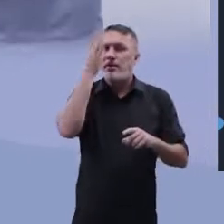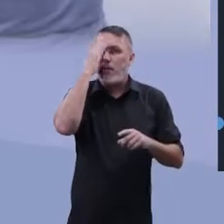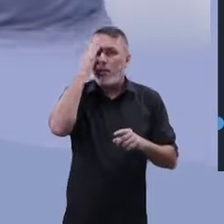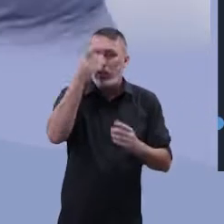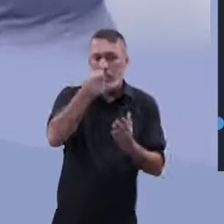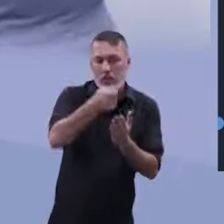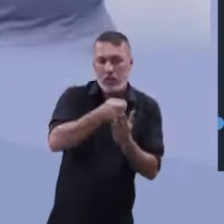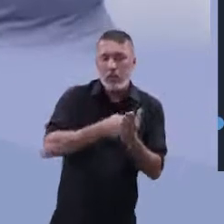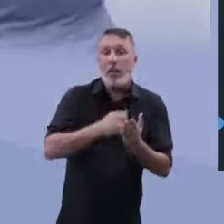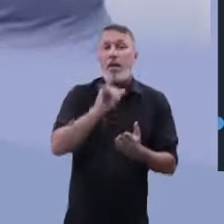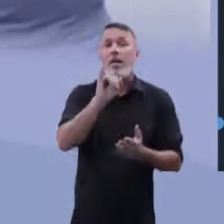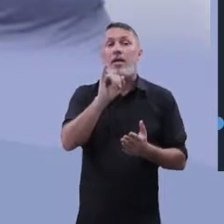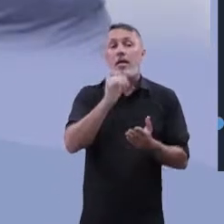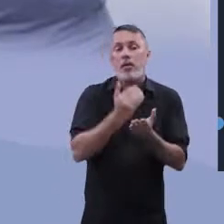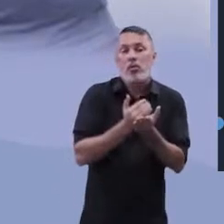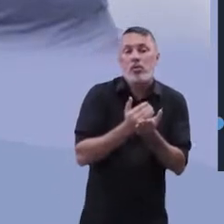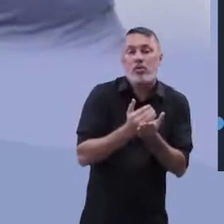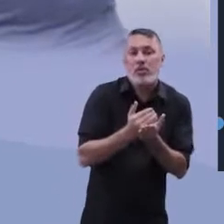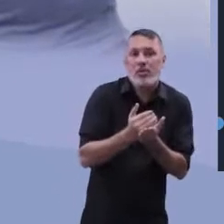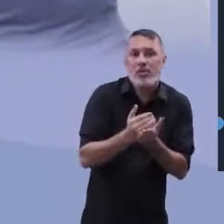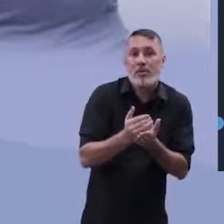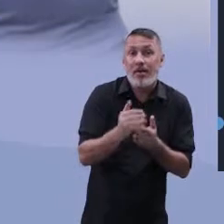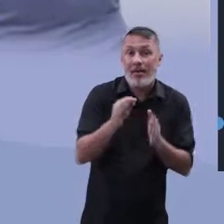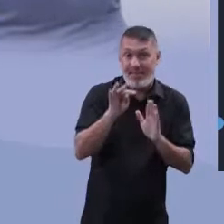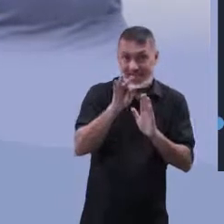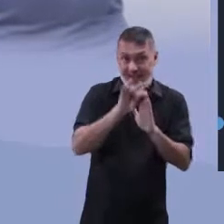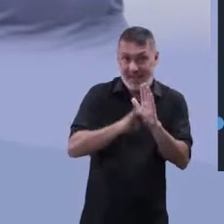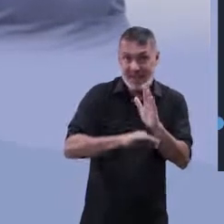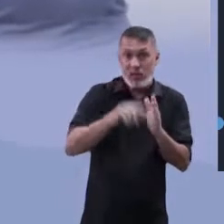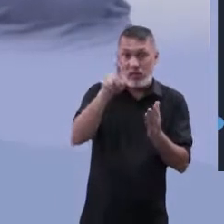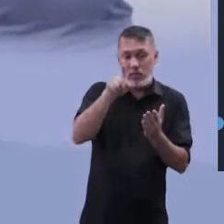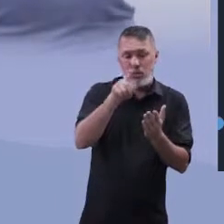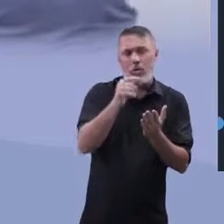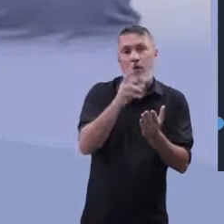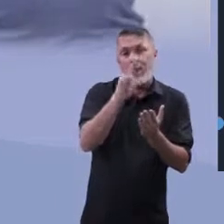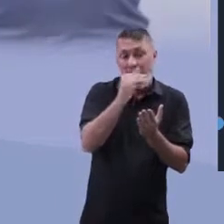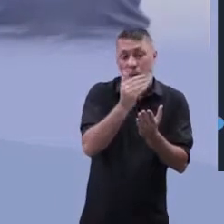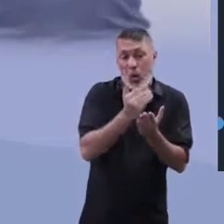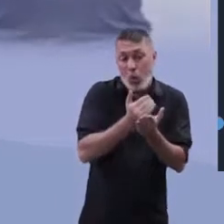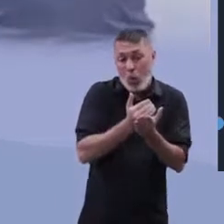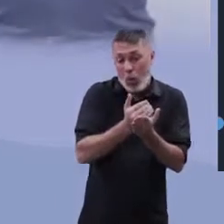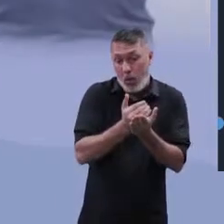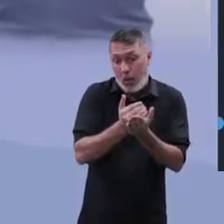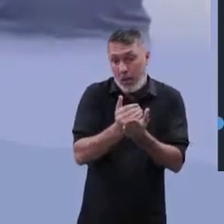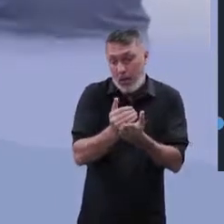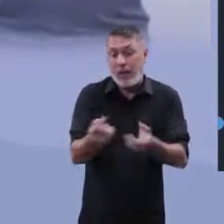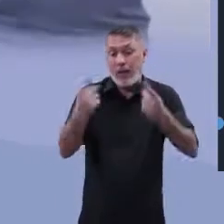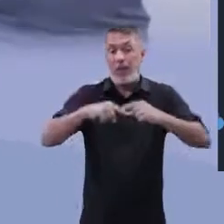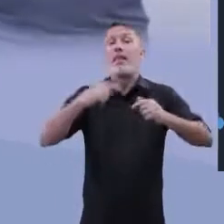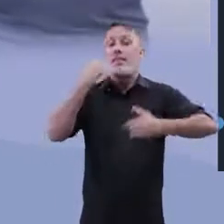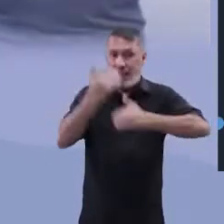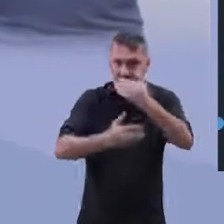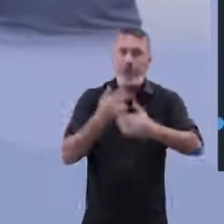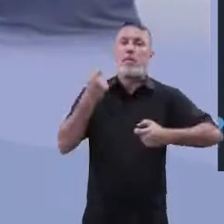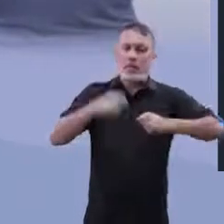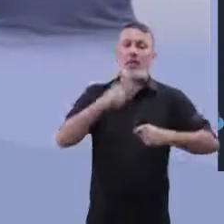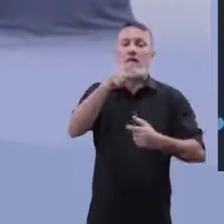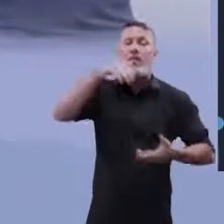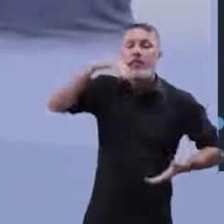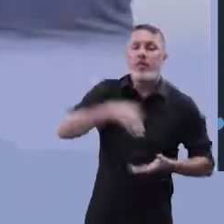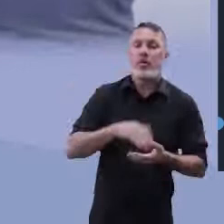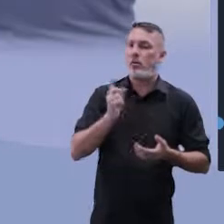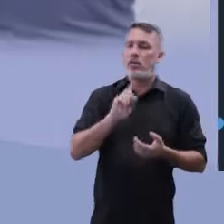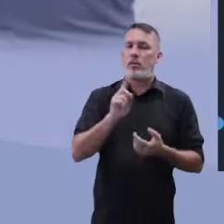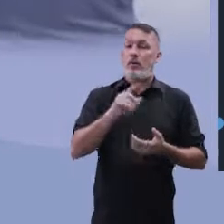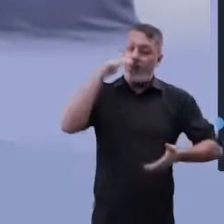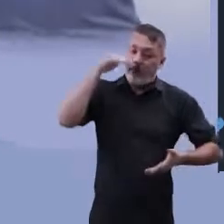você trabalhar na sua introdução, notem, vocês precisam retomar no desenvolvimento. Não deixe para